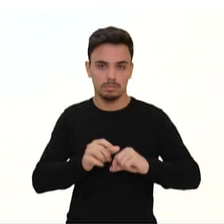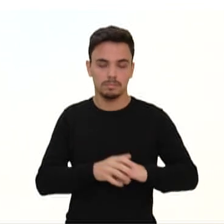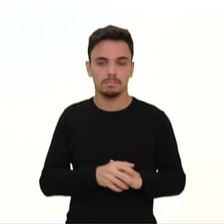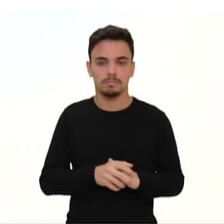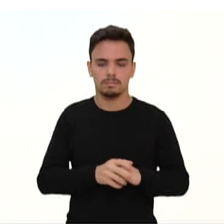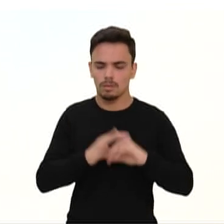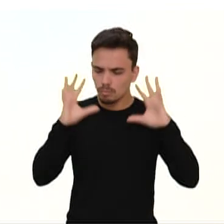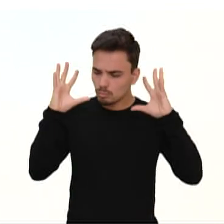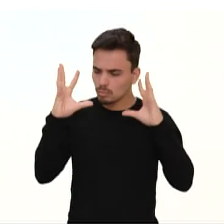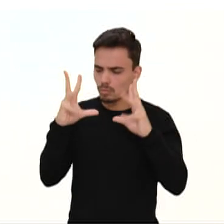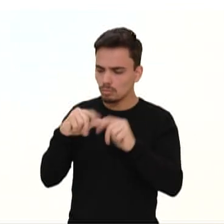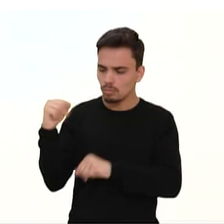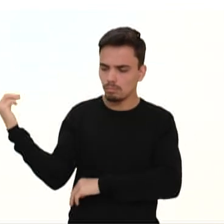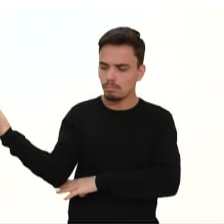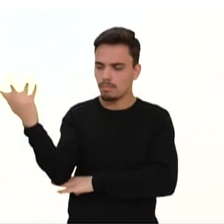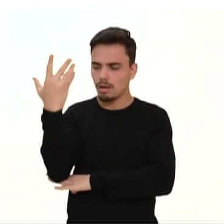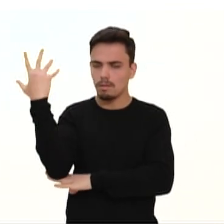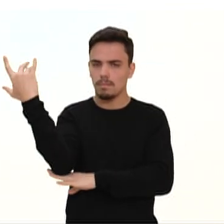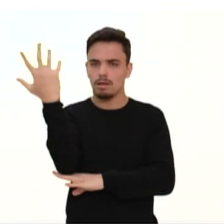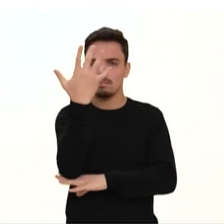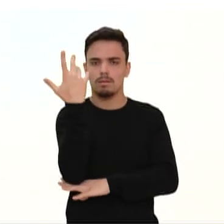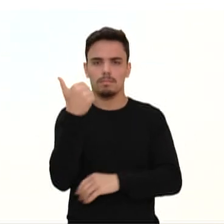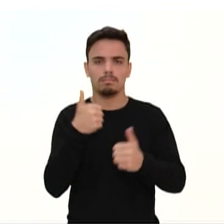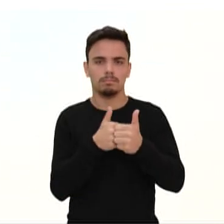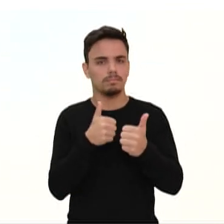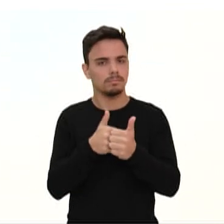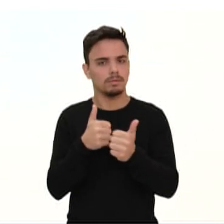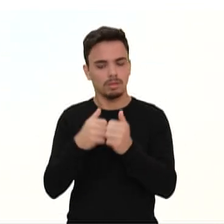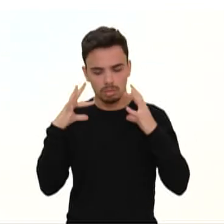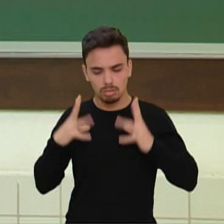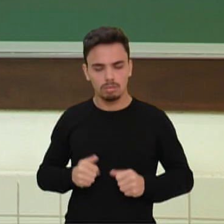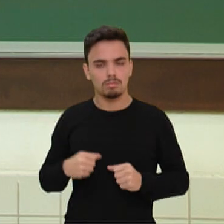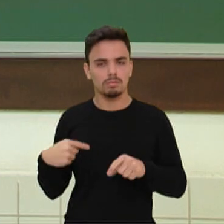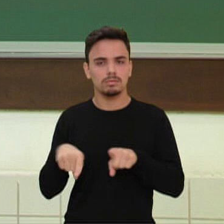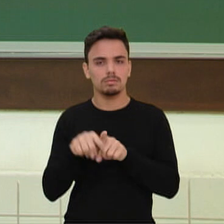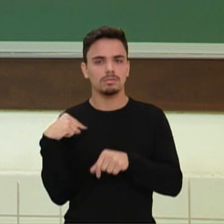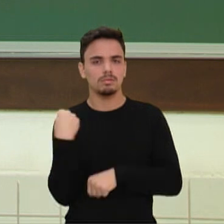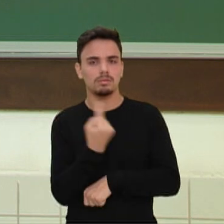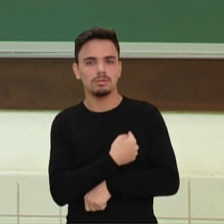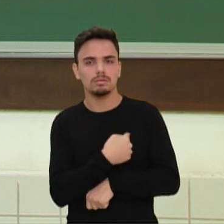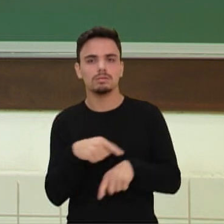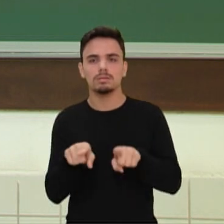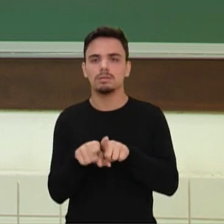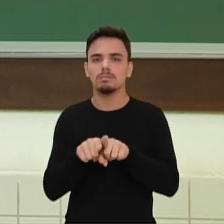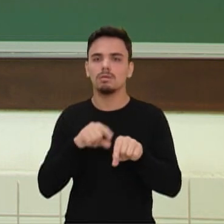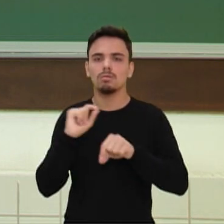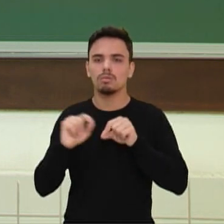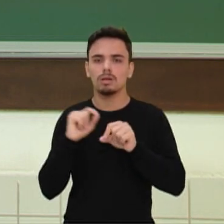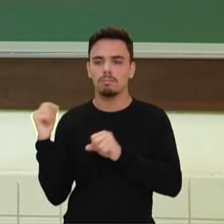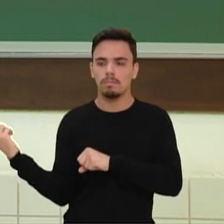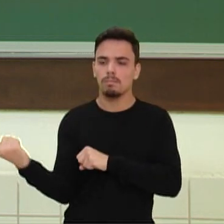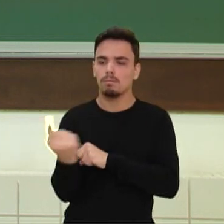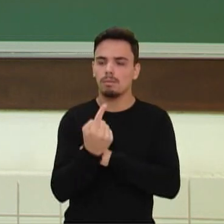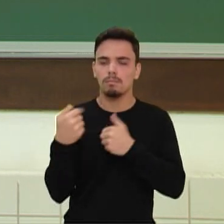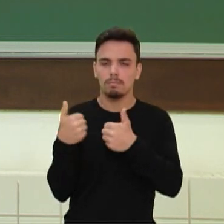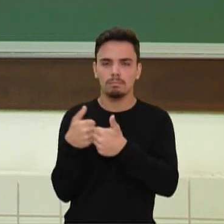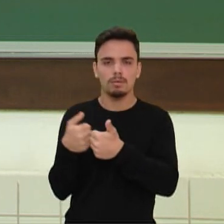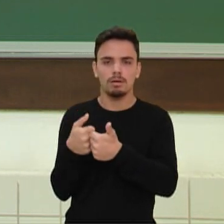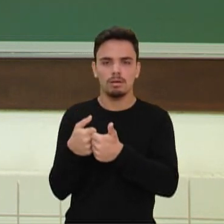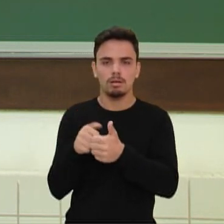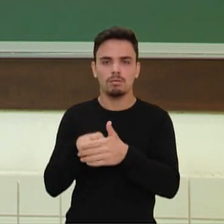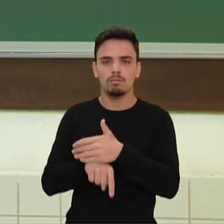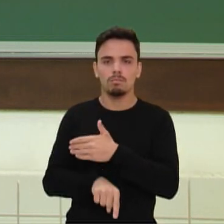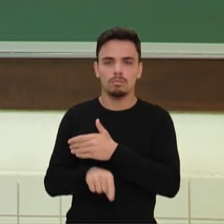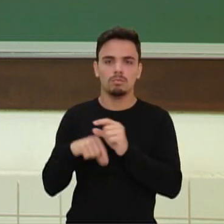natureza que está ao nosso redor, nós mesmos, todos os objetos que nos cercam, na verdade, no fundo, são